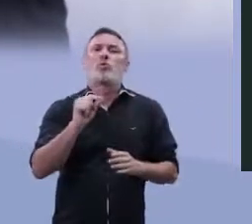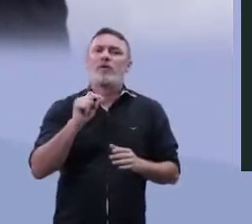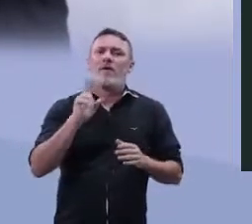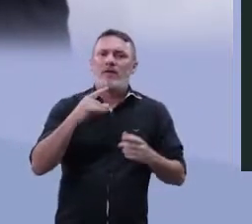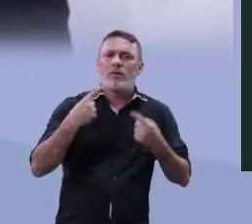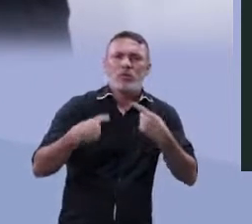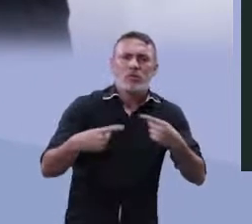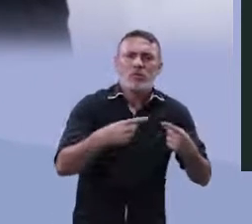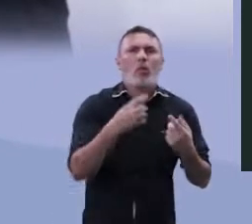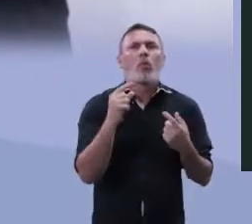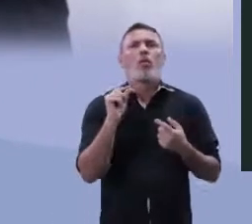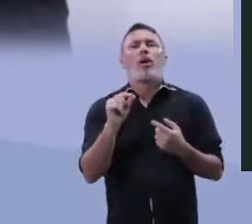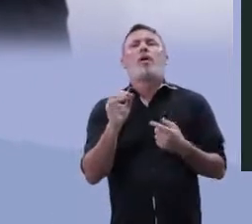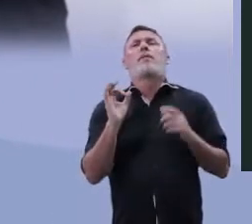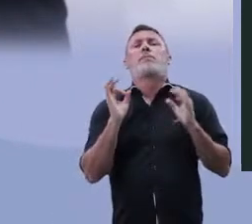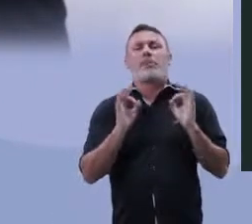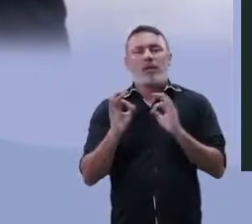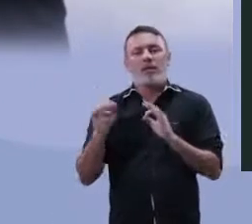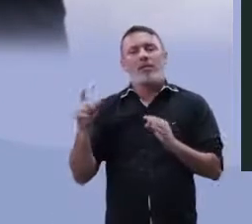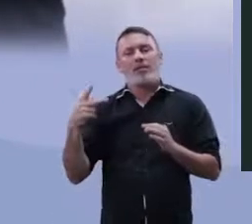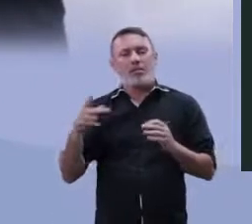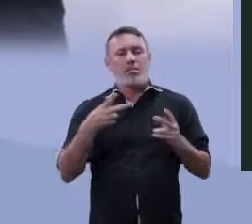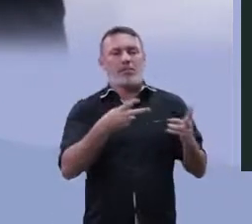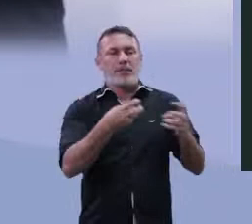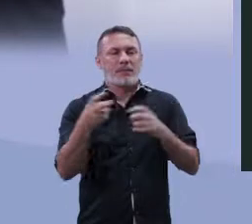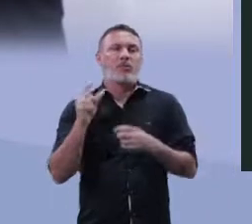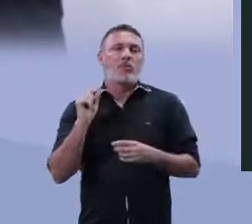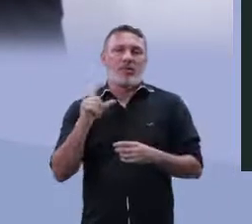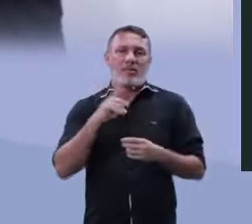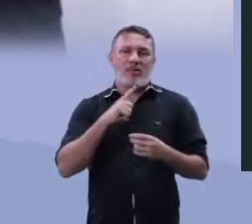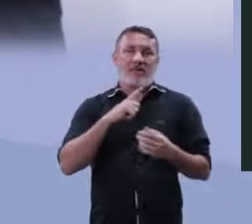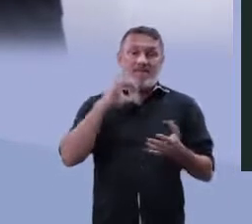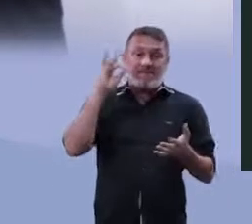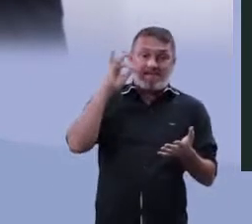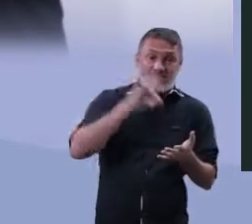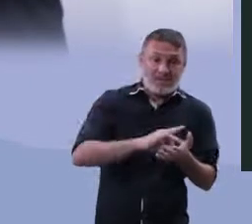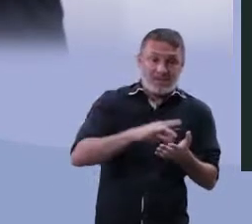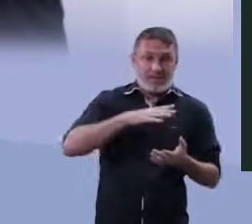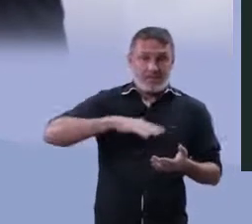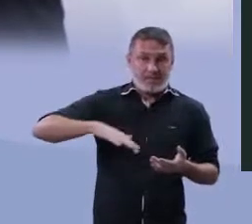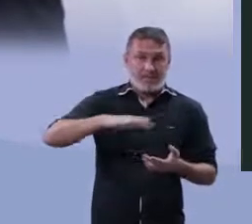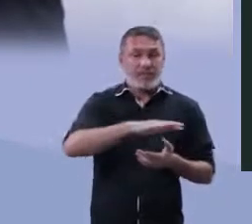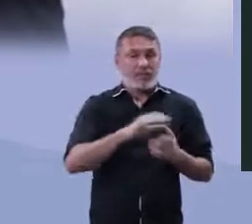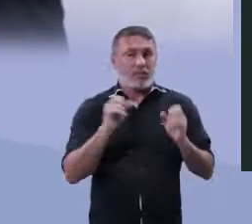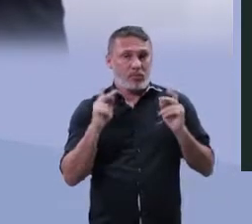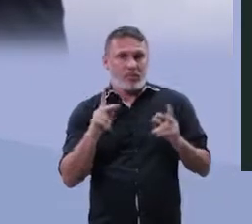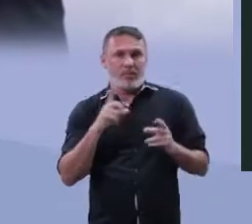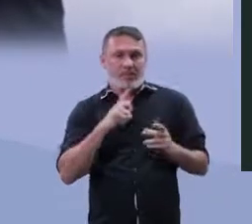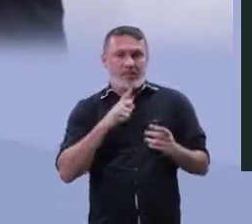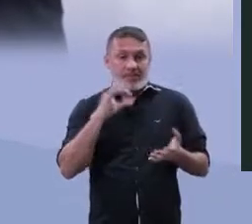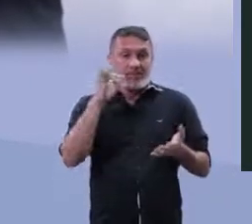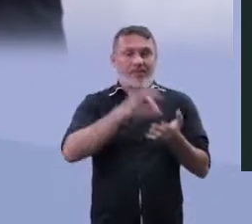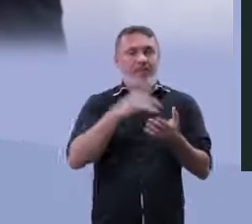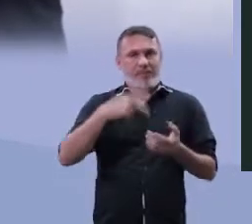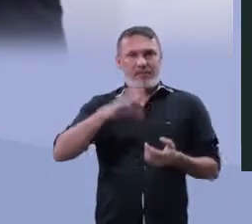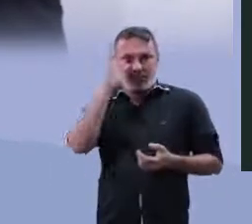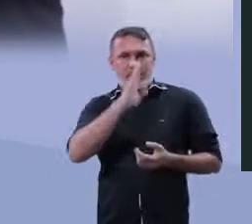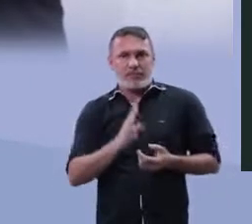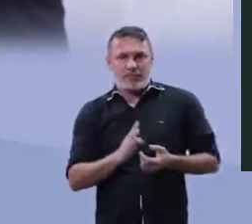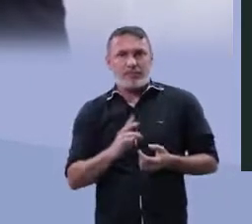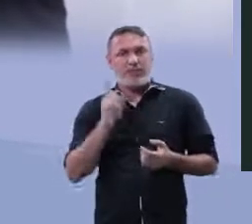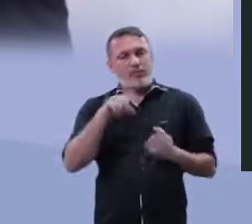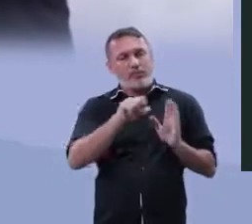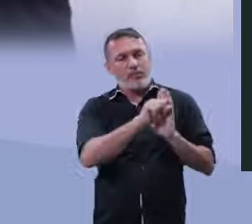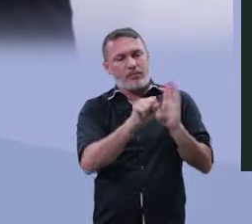Prado traz para a discussão é exatamente a percepção dessa realidade, certo? Dessa